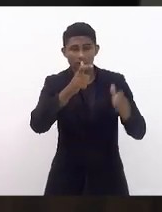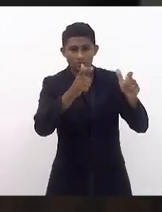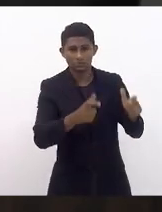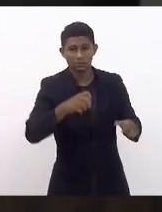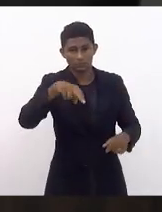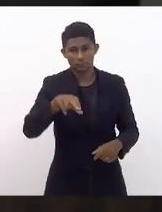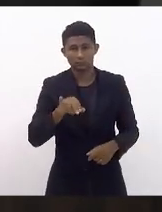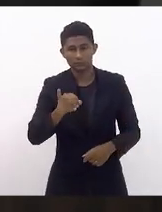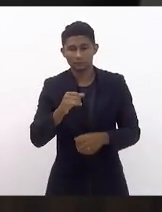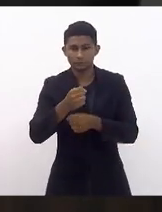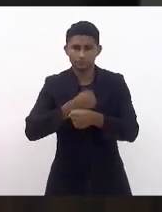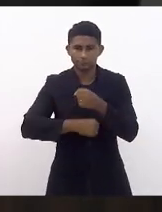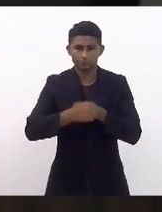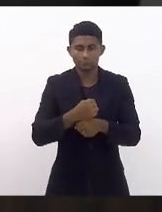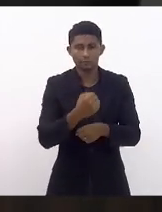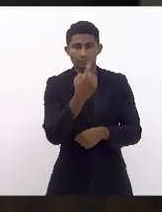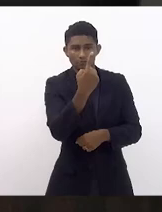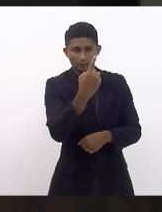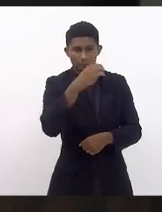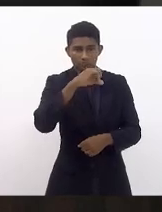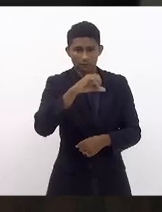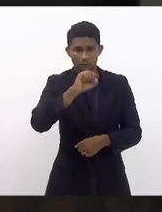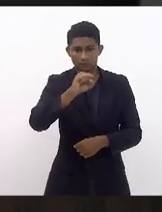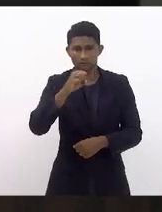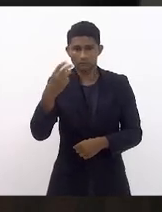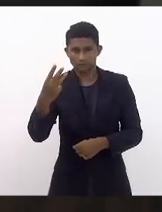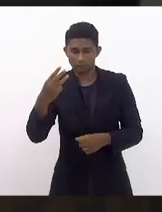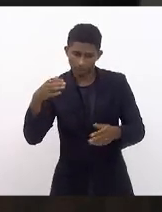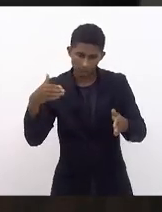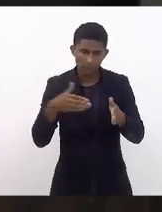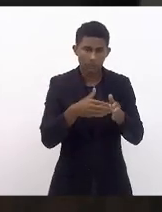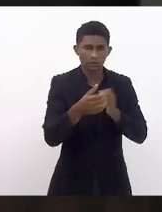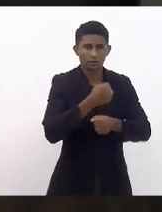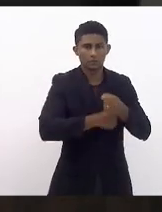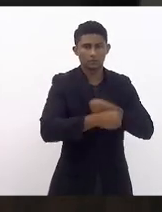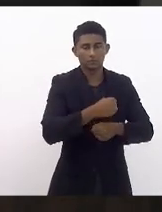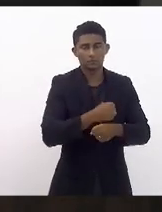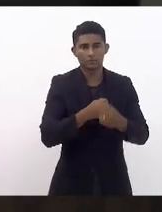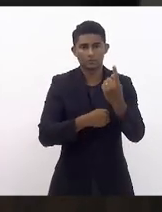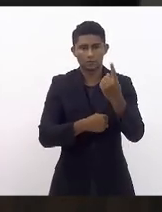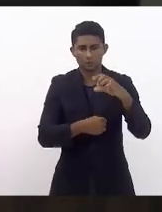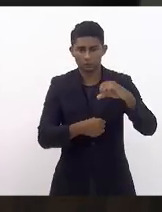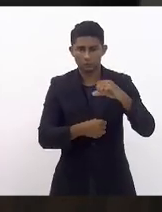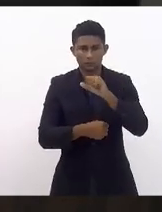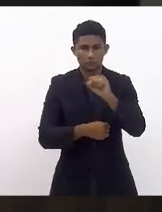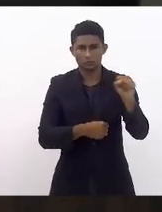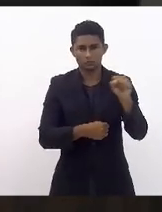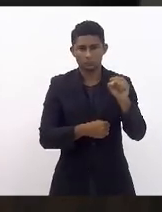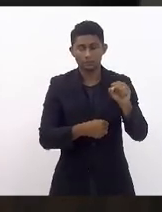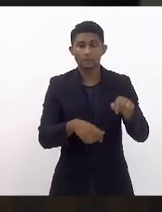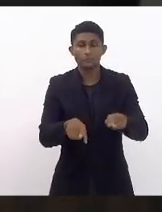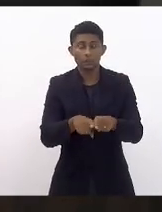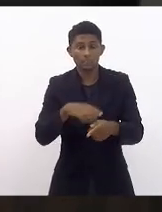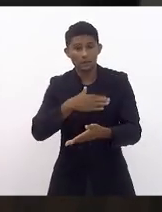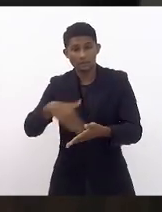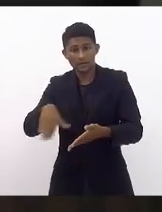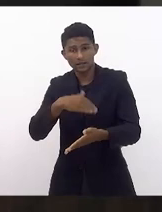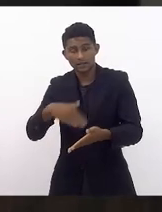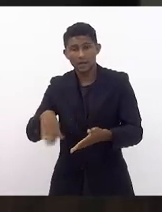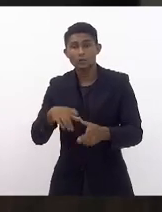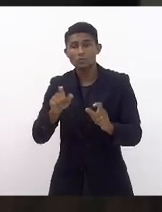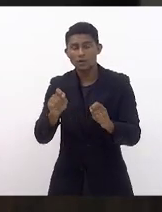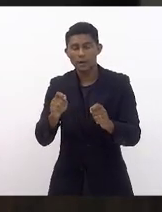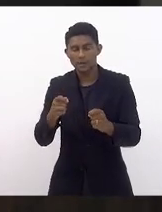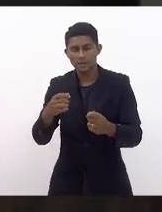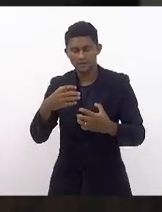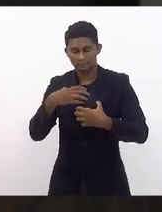de 1983 a 1988. Secretário de Saúde e Bem-Estar Social de Nova